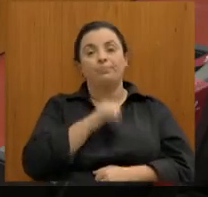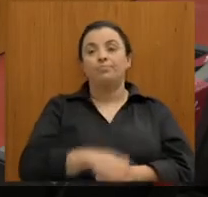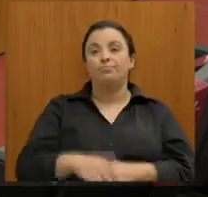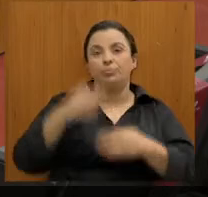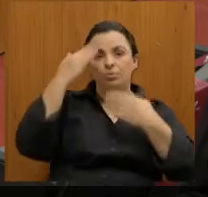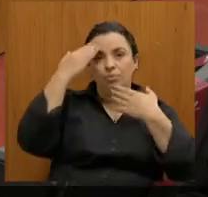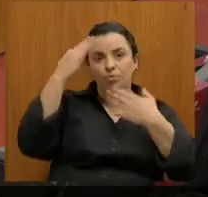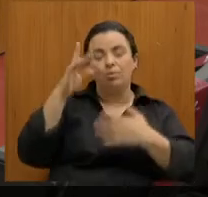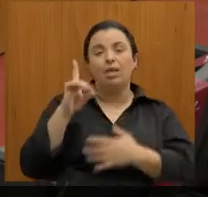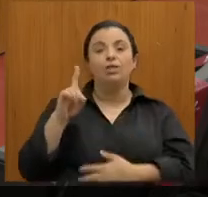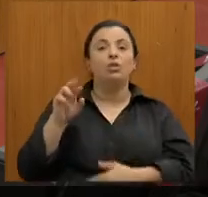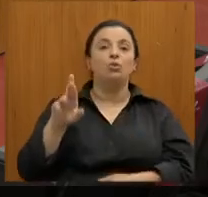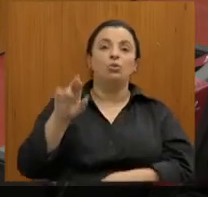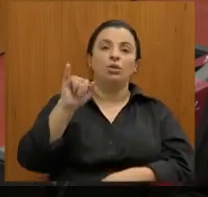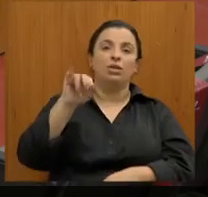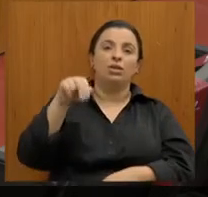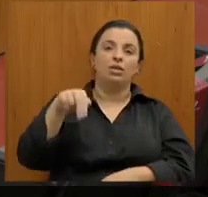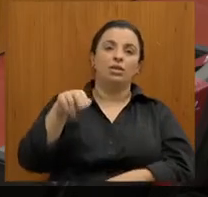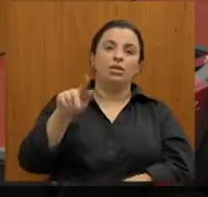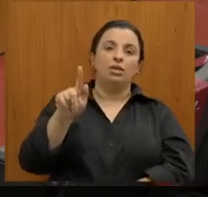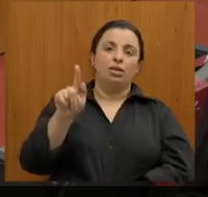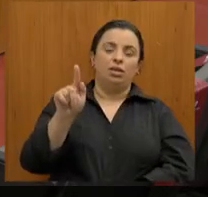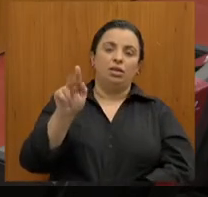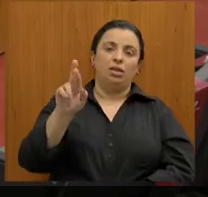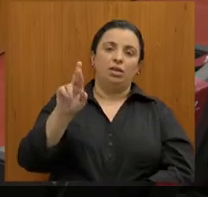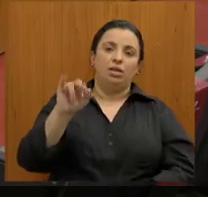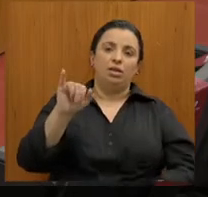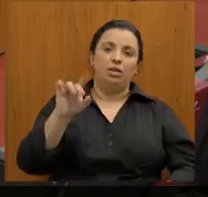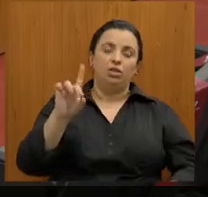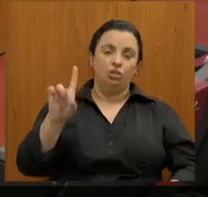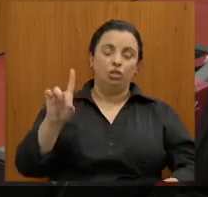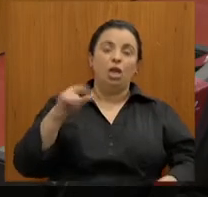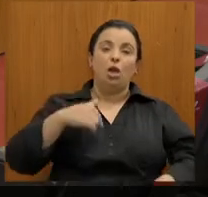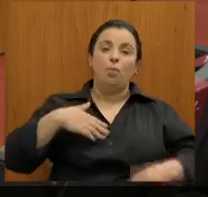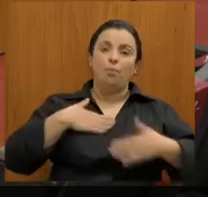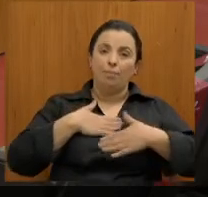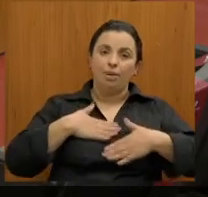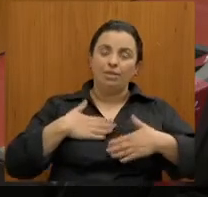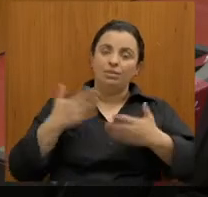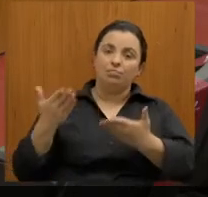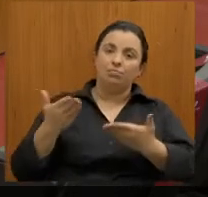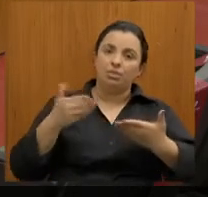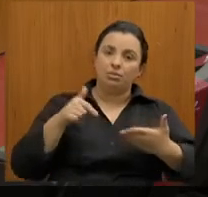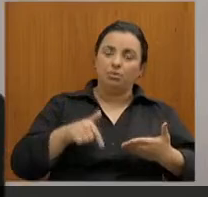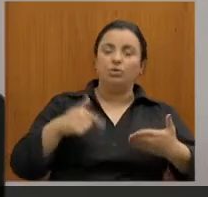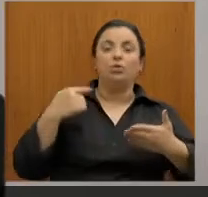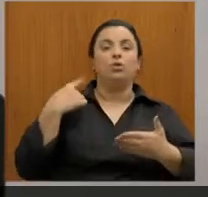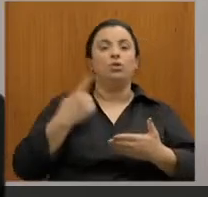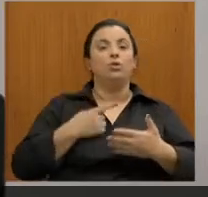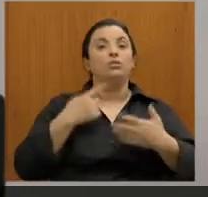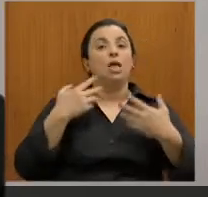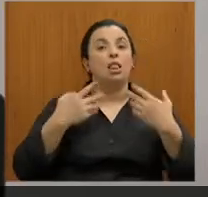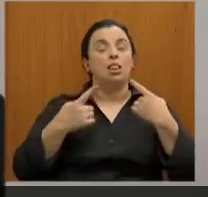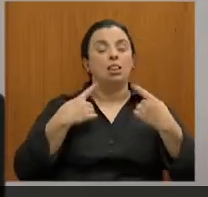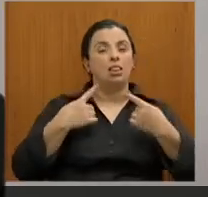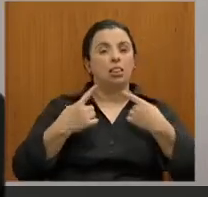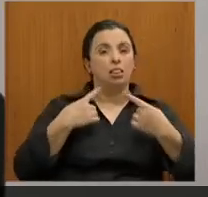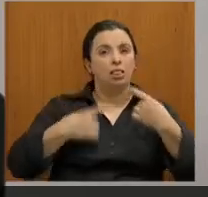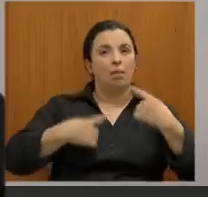Ingrid é um prazer recebê-lo aqui também na no nosso debate e